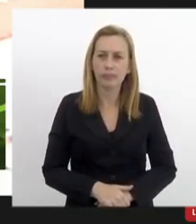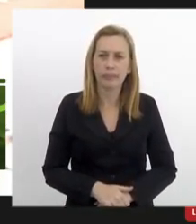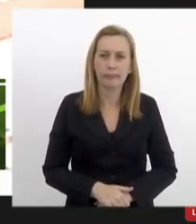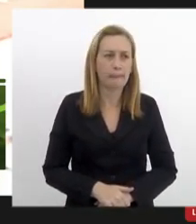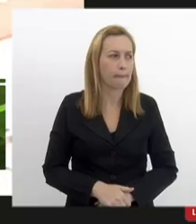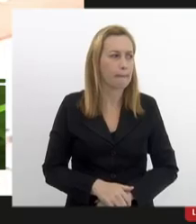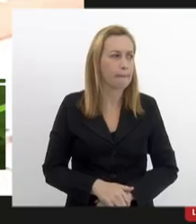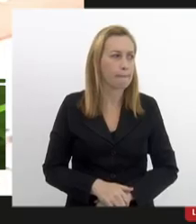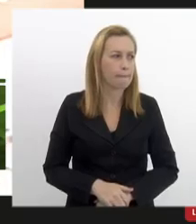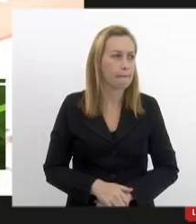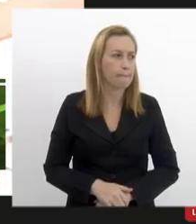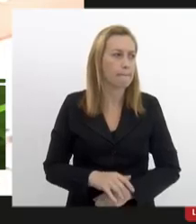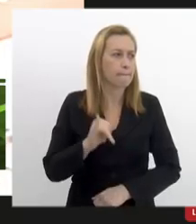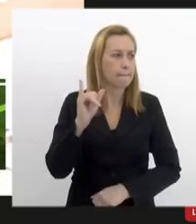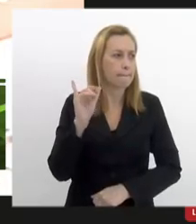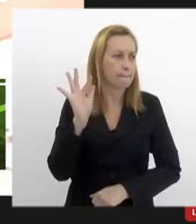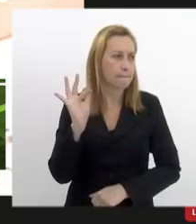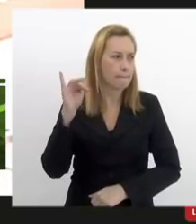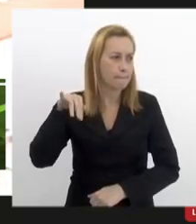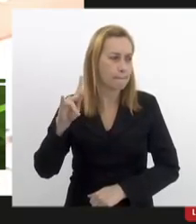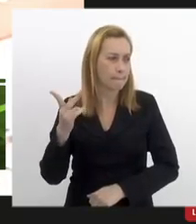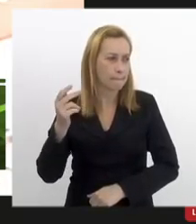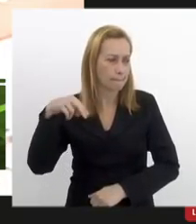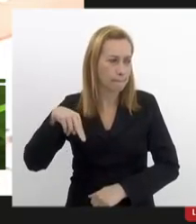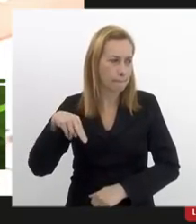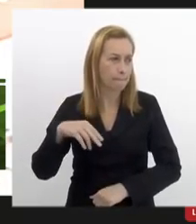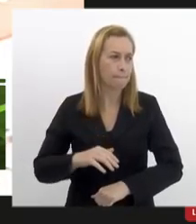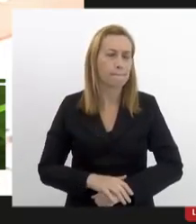ENEPAC, IFAM,